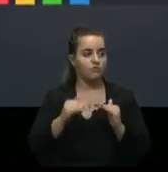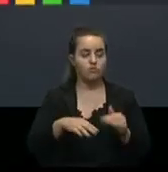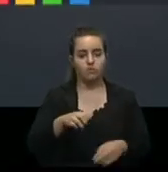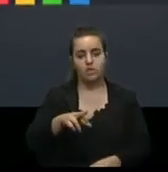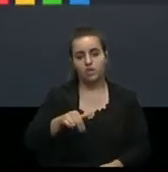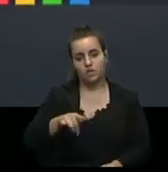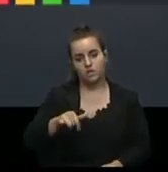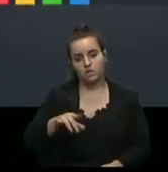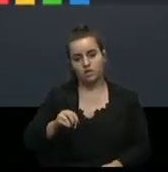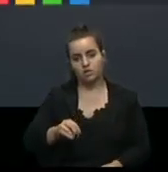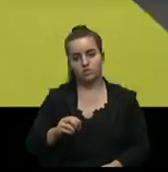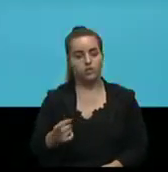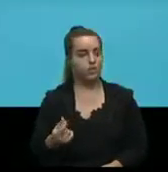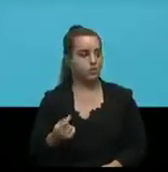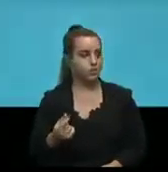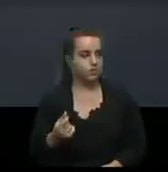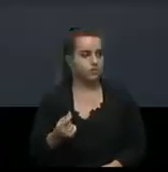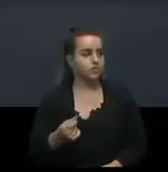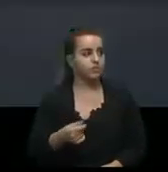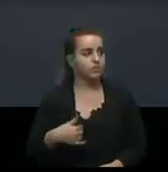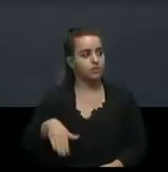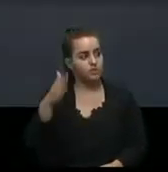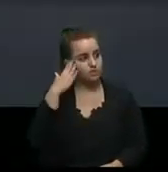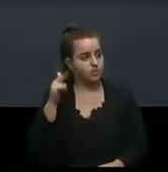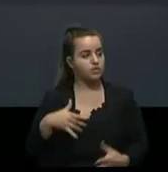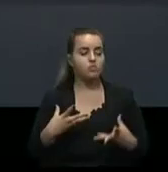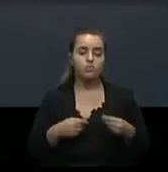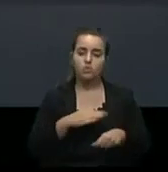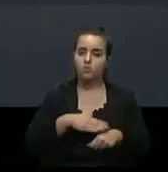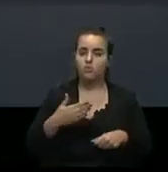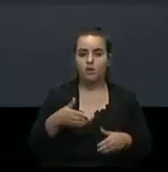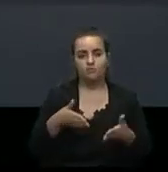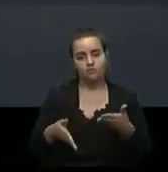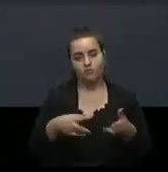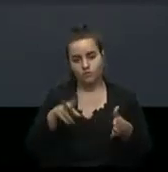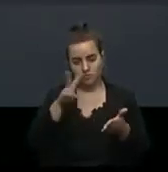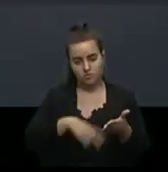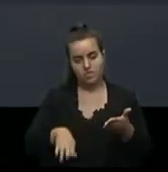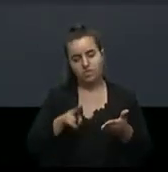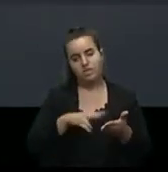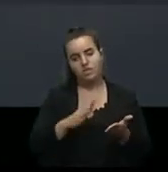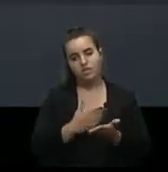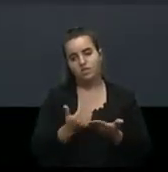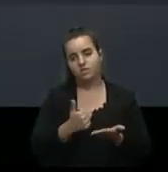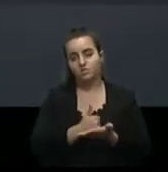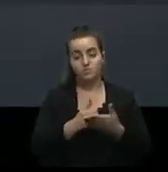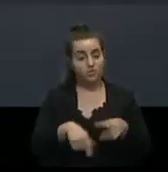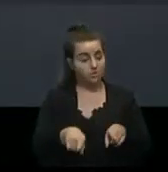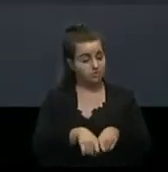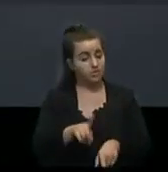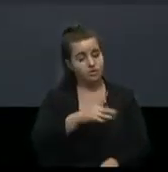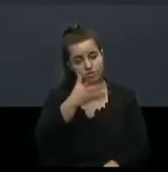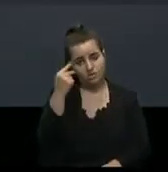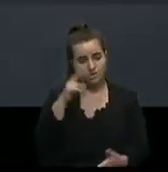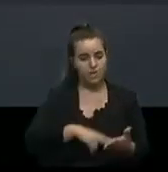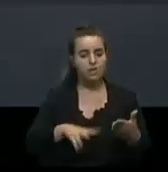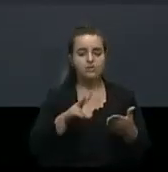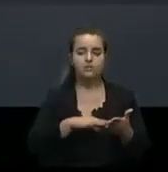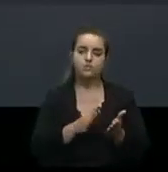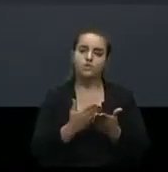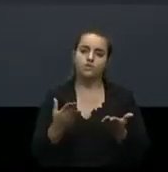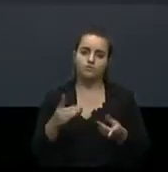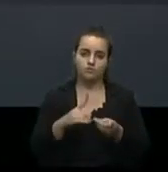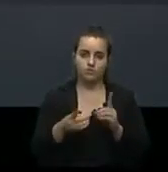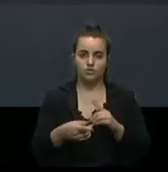mercado econômico. Saiba isso e muito mais acessando os materiais complementares. E não deixe de ler o seu livro didático